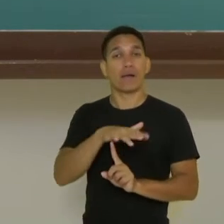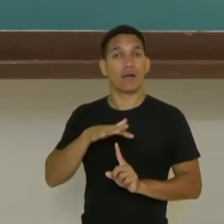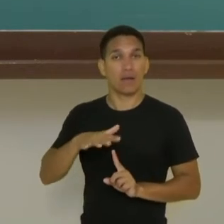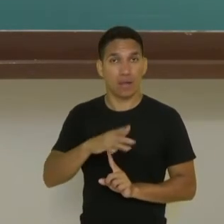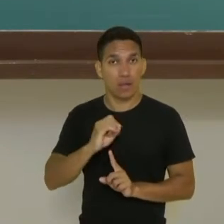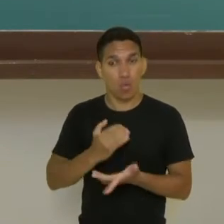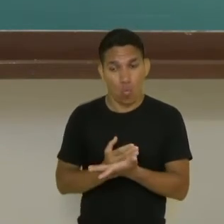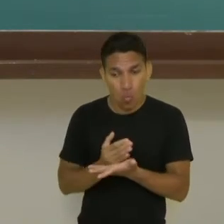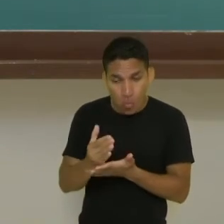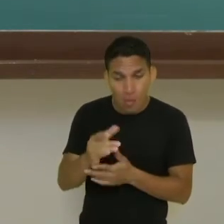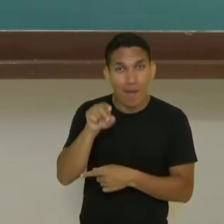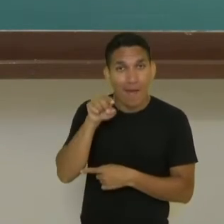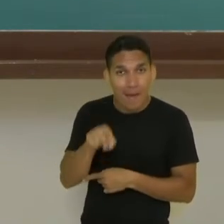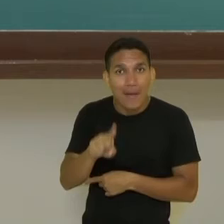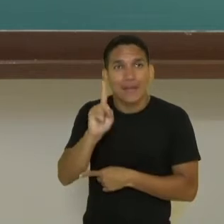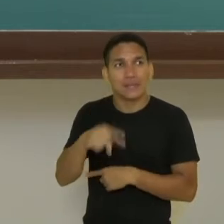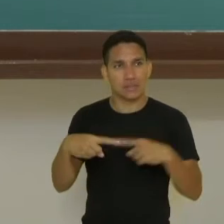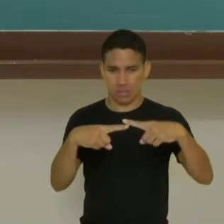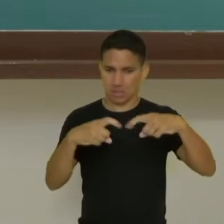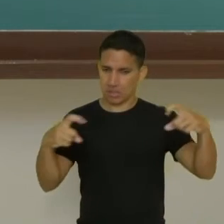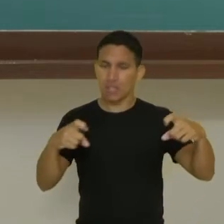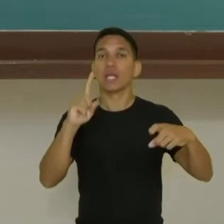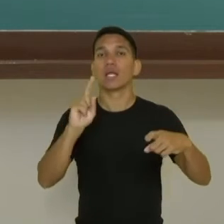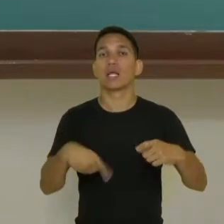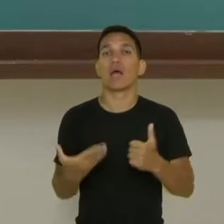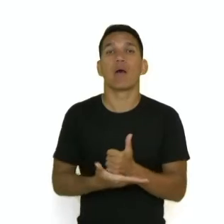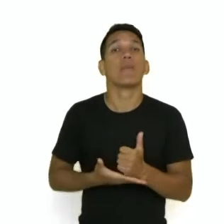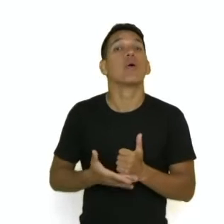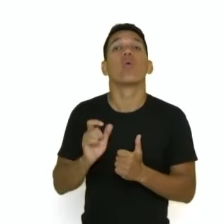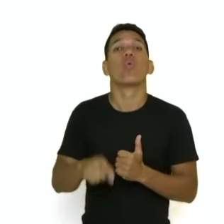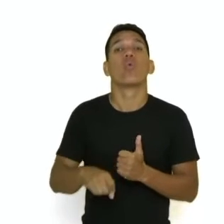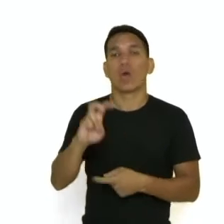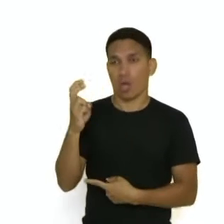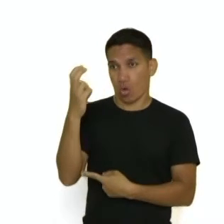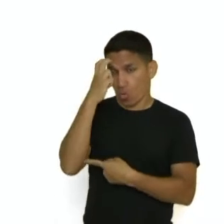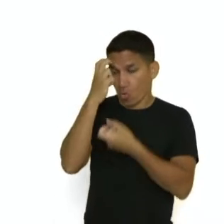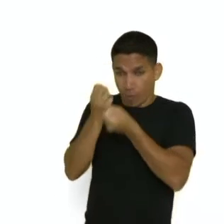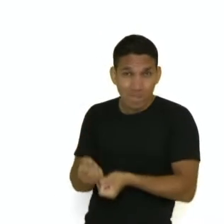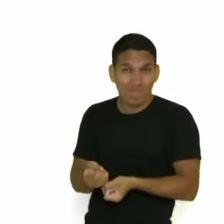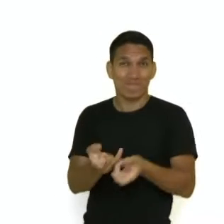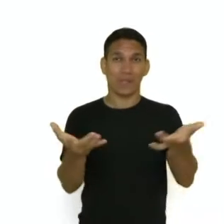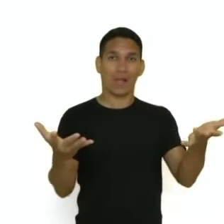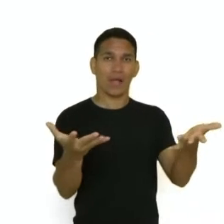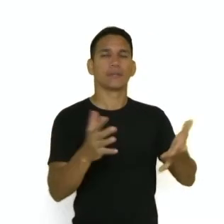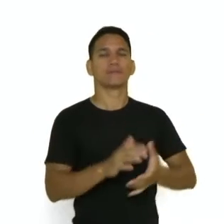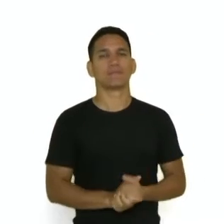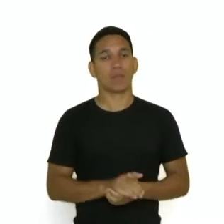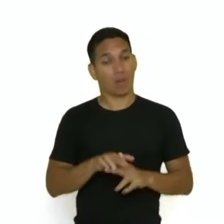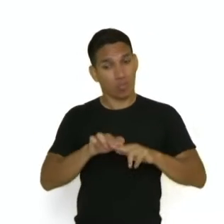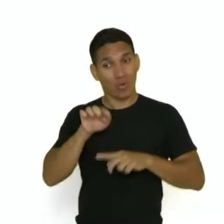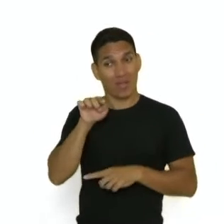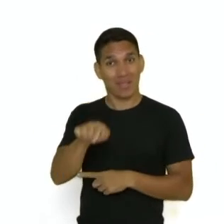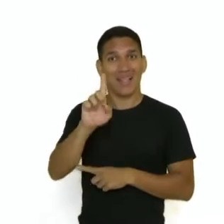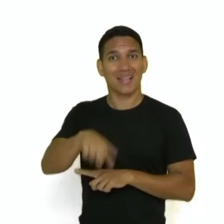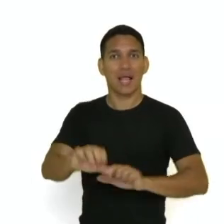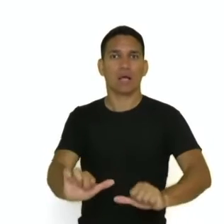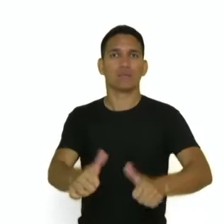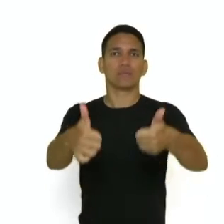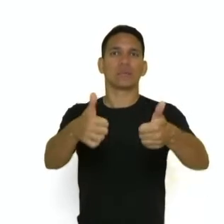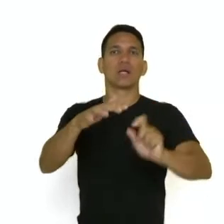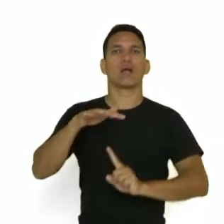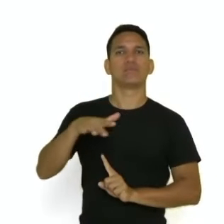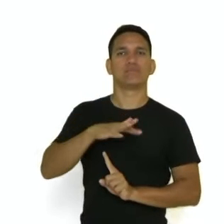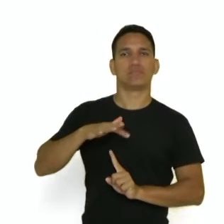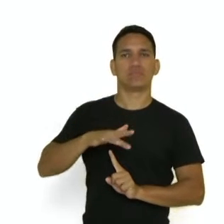a partir da ciência, ela tem como base a diversidade cultural. A positividade desse conhecimento antropológico está